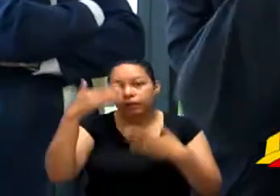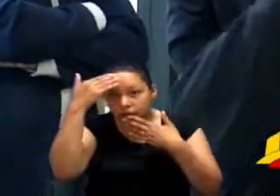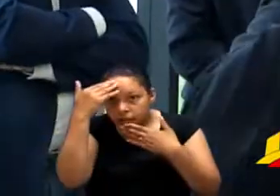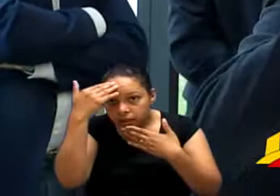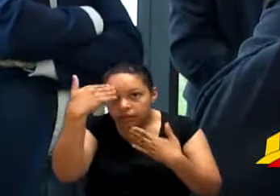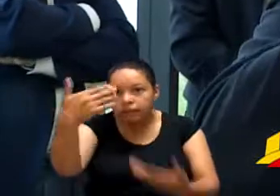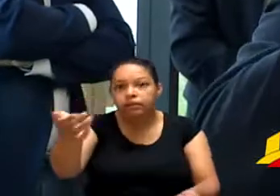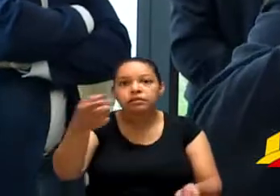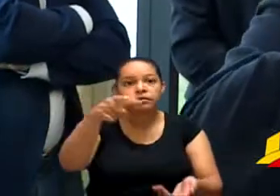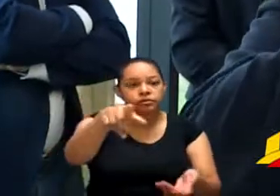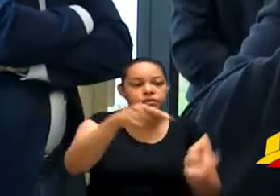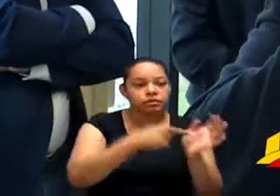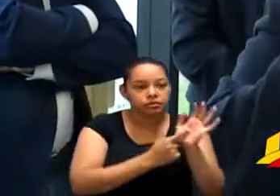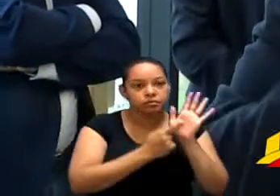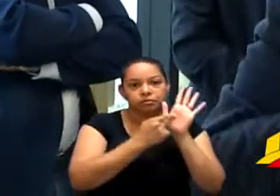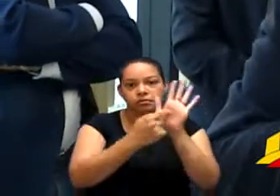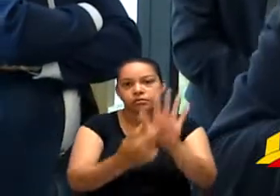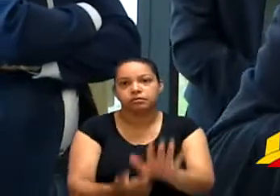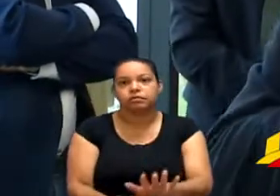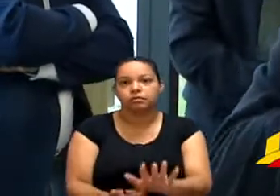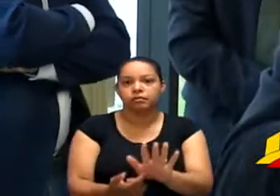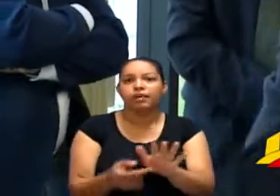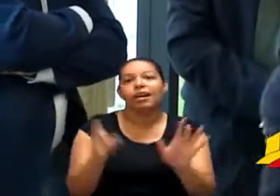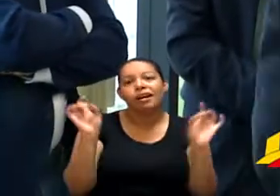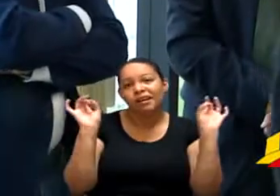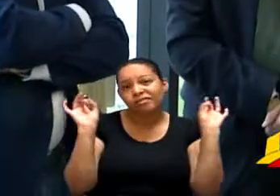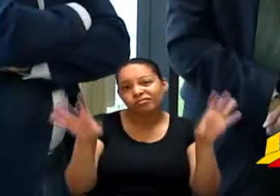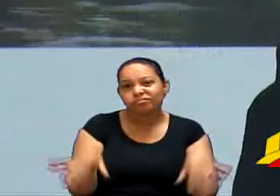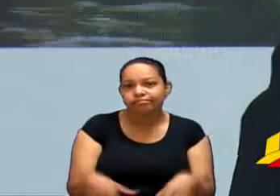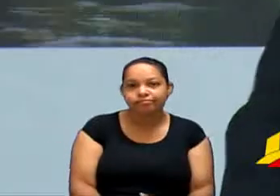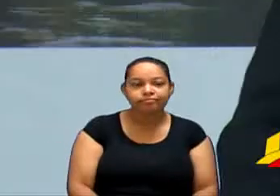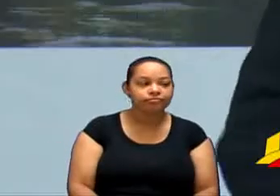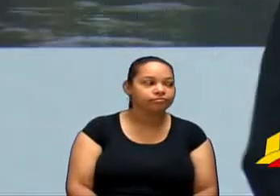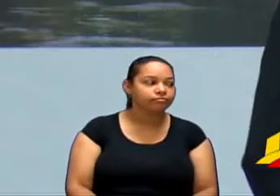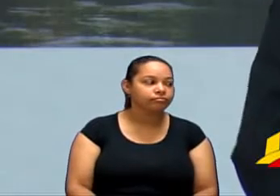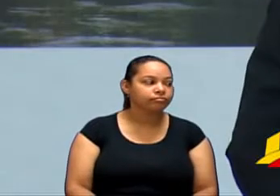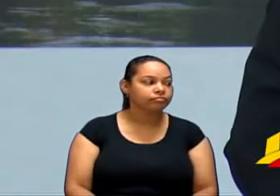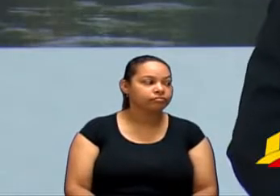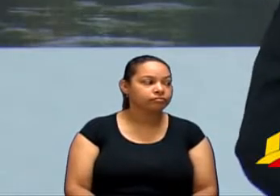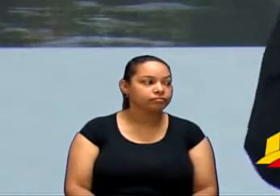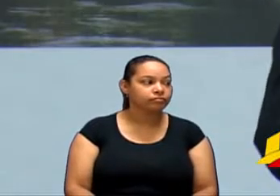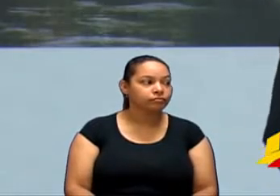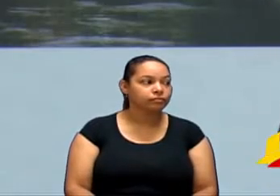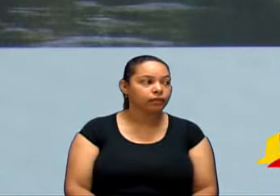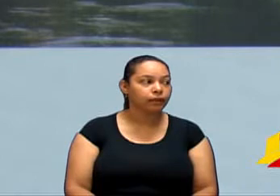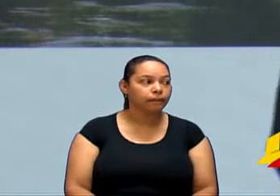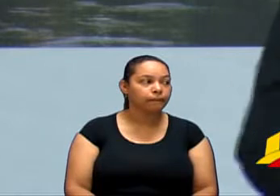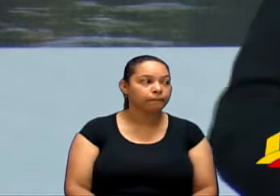parecido com essa excelência e é isso obrigado João aqui ó você falou